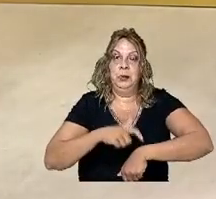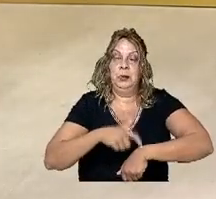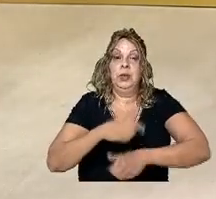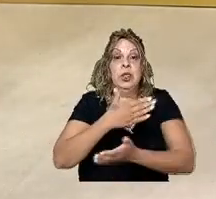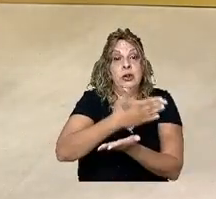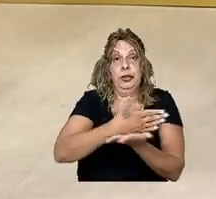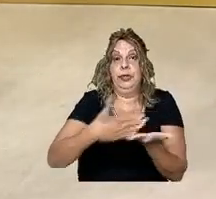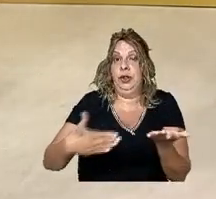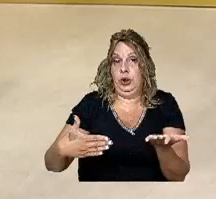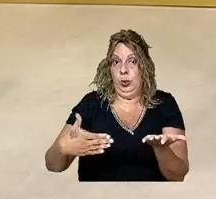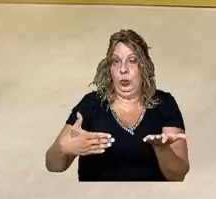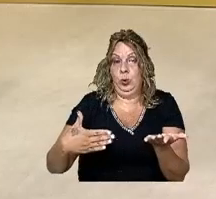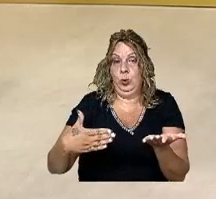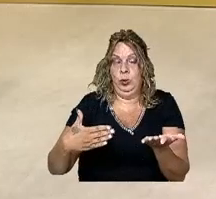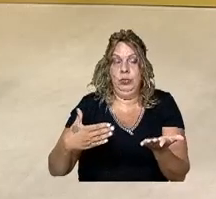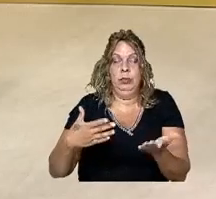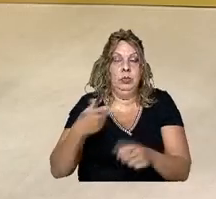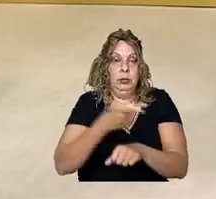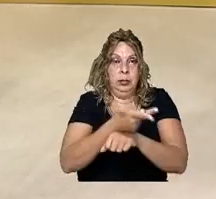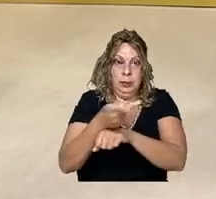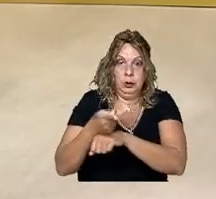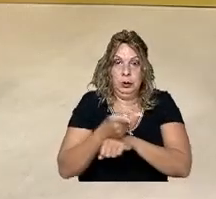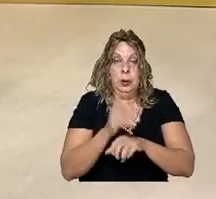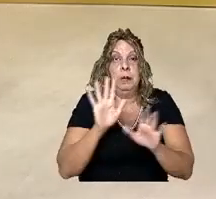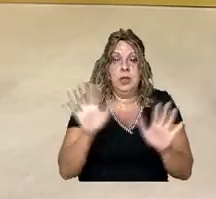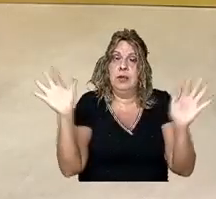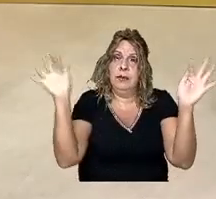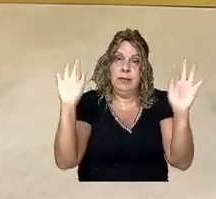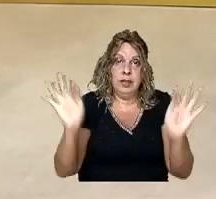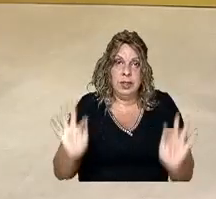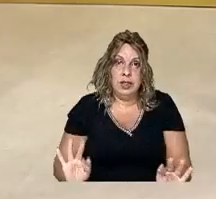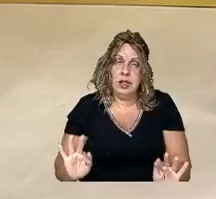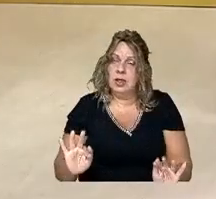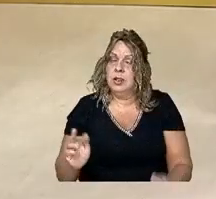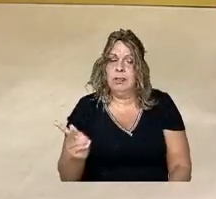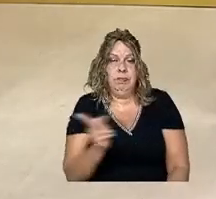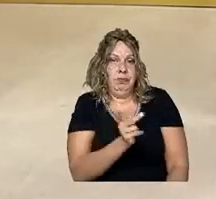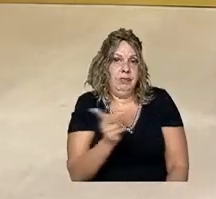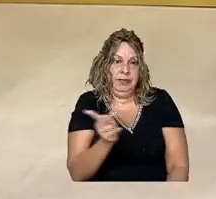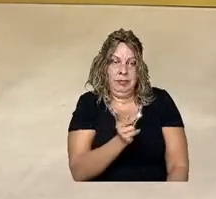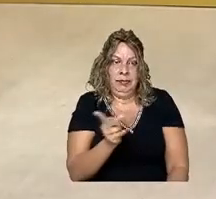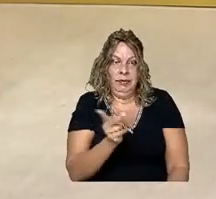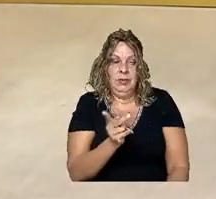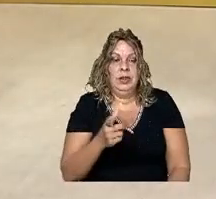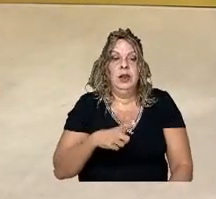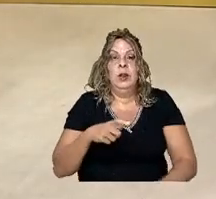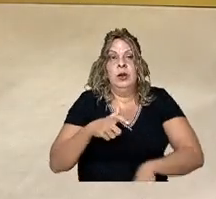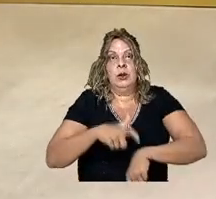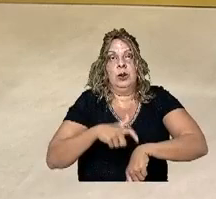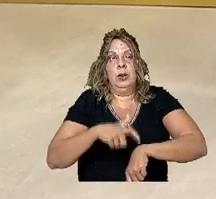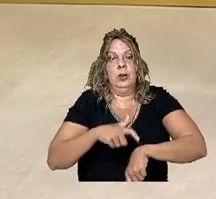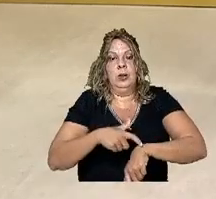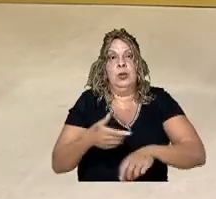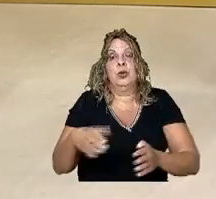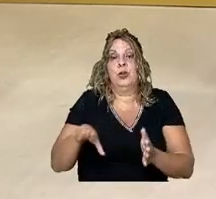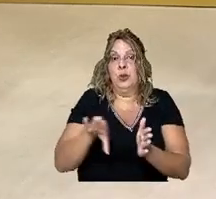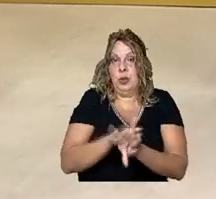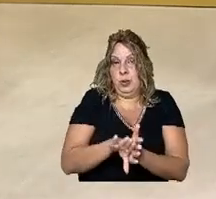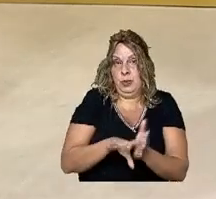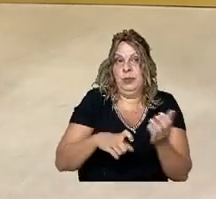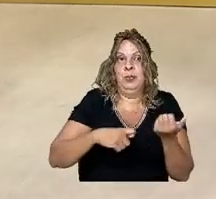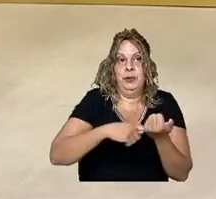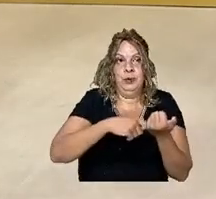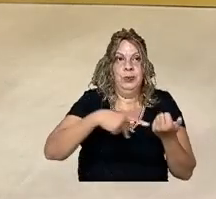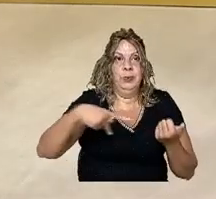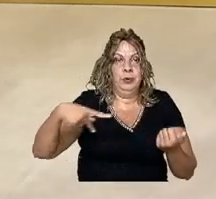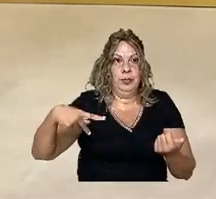Dividir a premiação para multiplicar a felicidade. É parabéns a todos demais. Os envolvidos aí. E ó, chegou a hora daquele nosso queridinho Caju